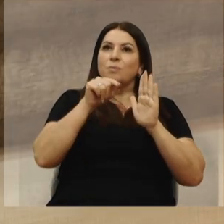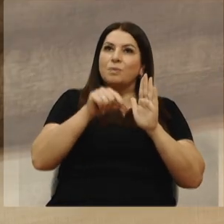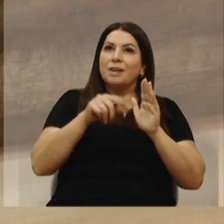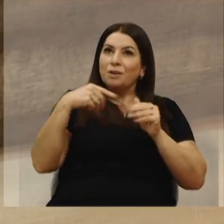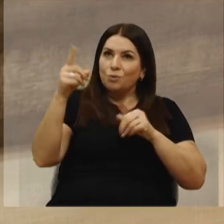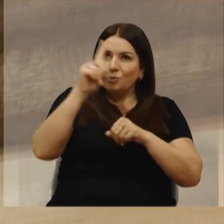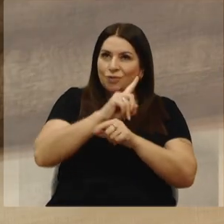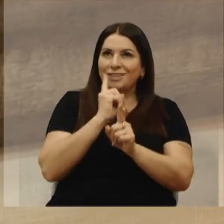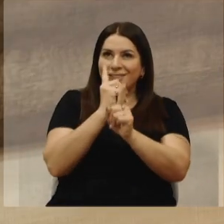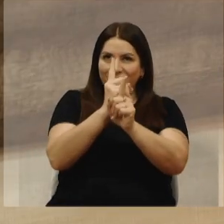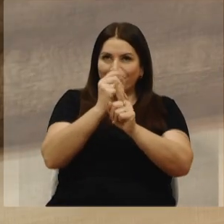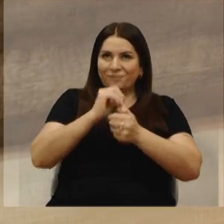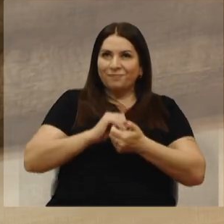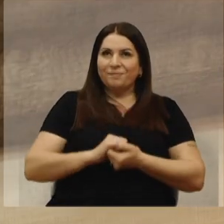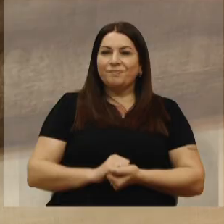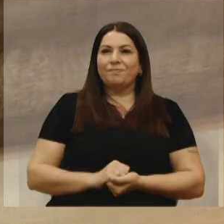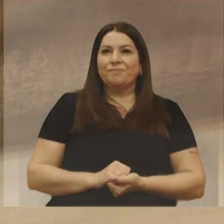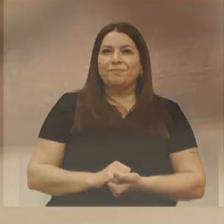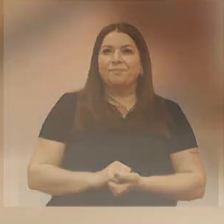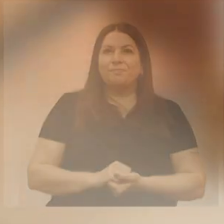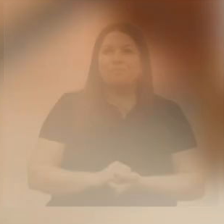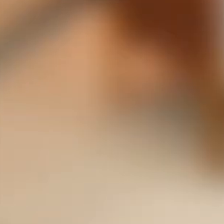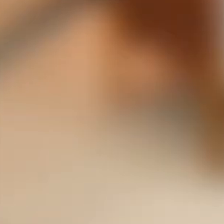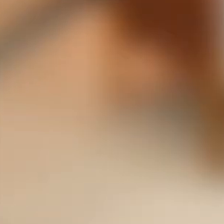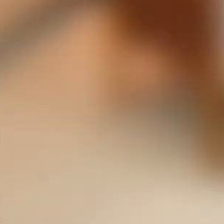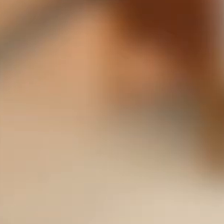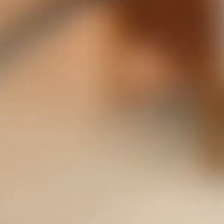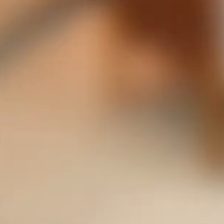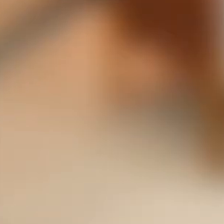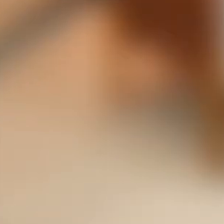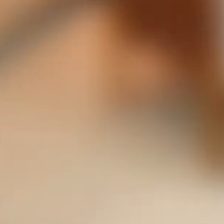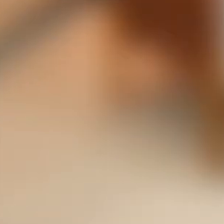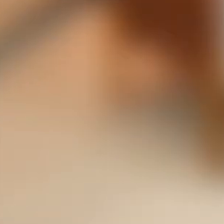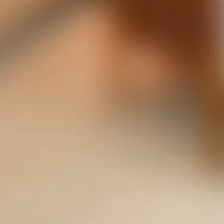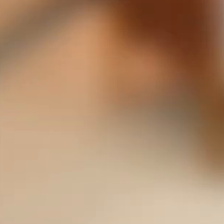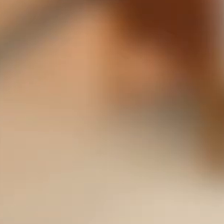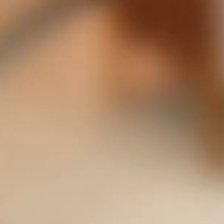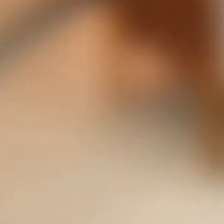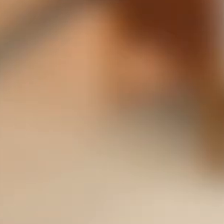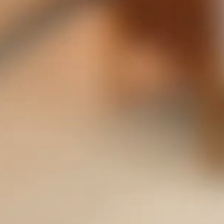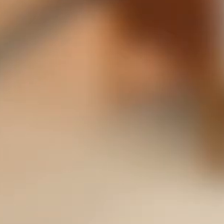nossa programação. Até o nosso próximo encontro.